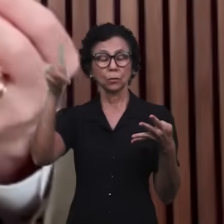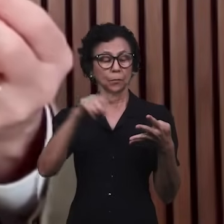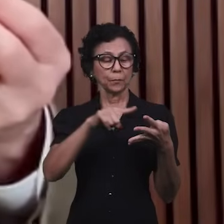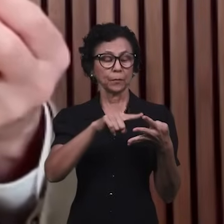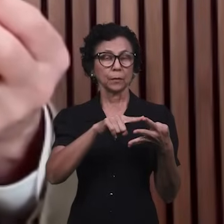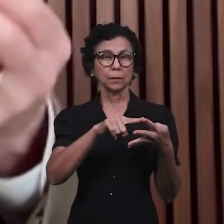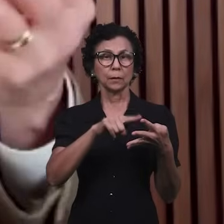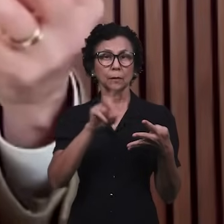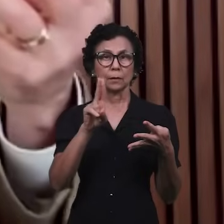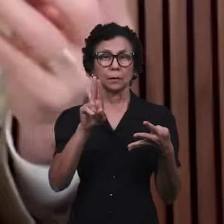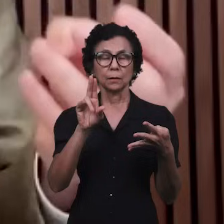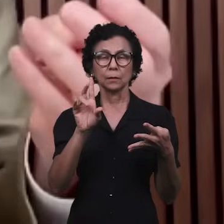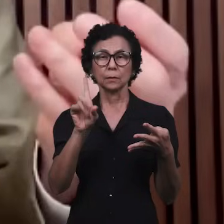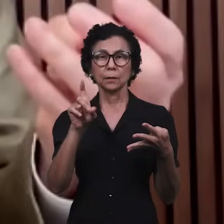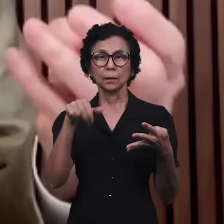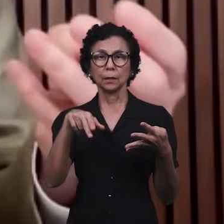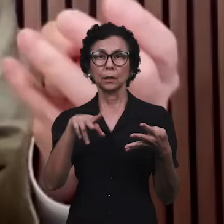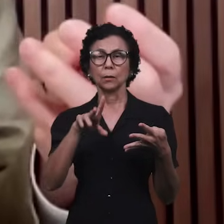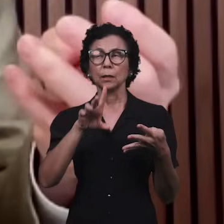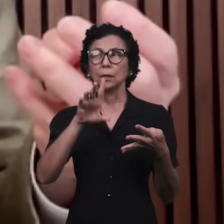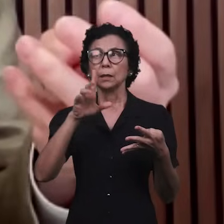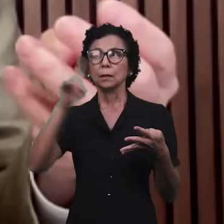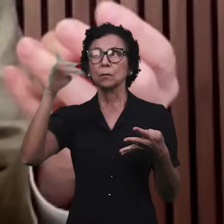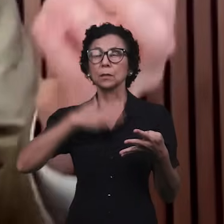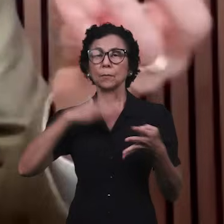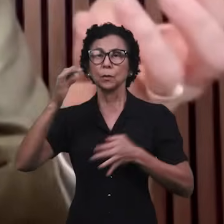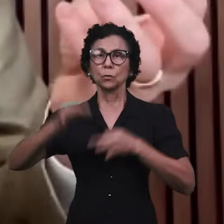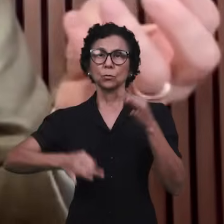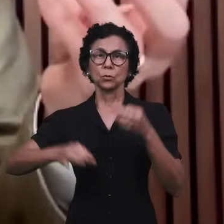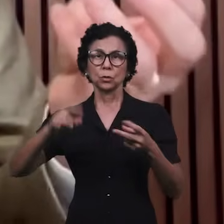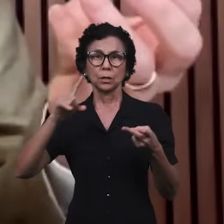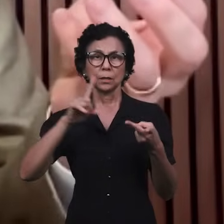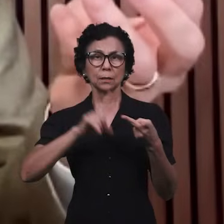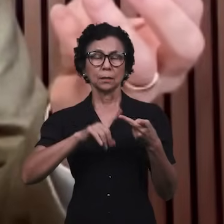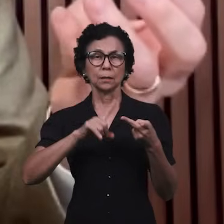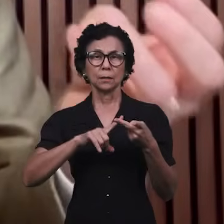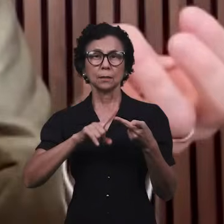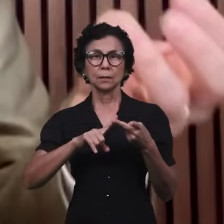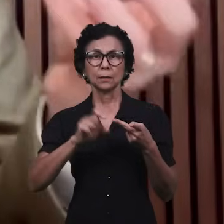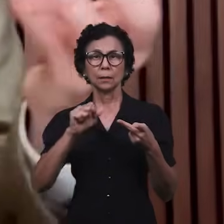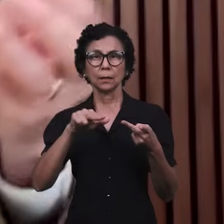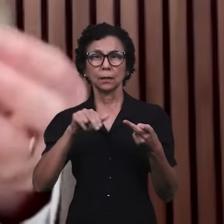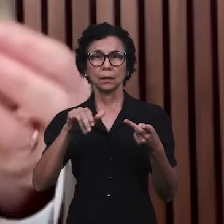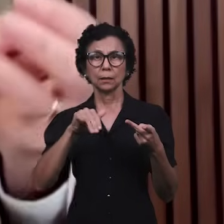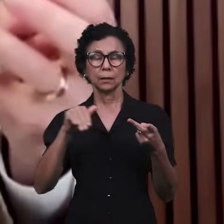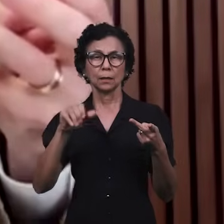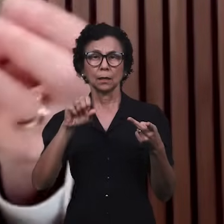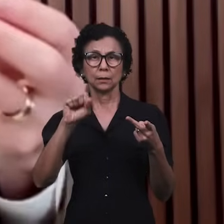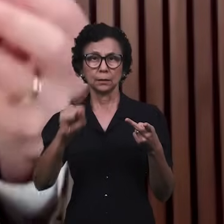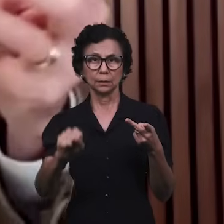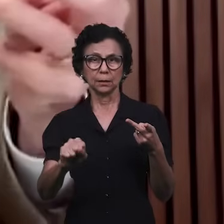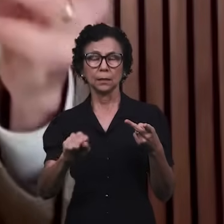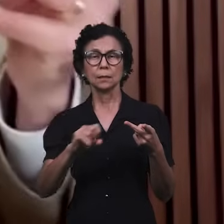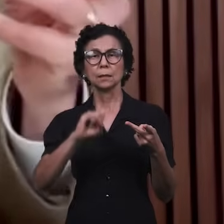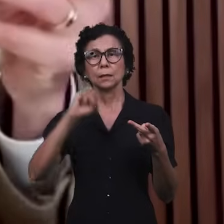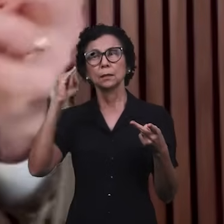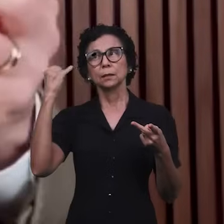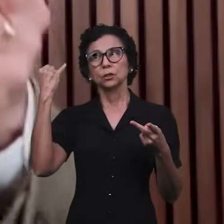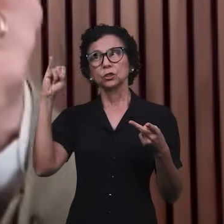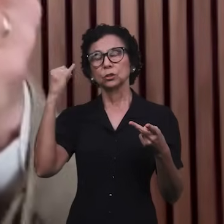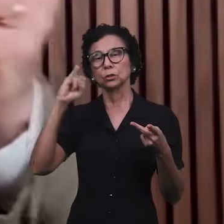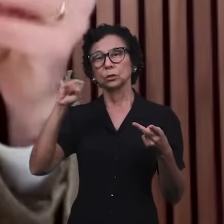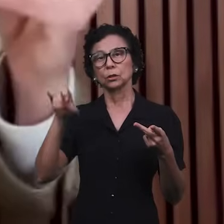Daniel significa Deus é meu juiz, Ananias significa Jeová é clemente, né? Porque